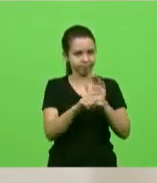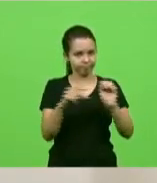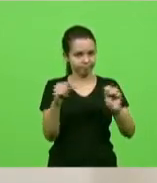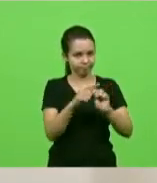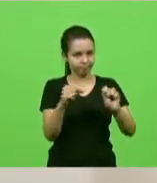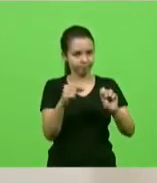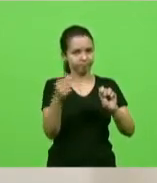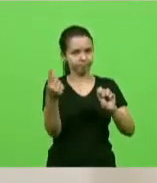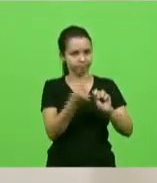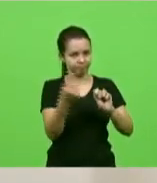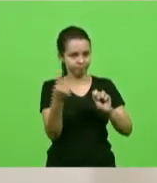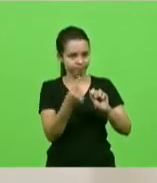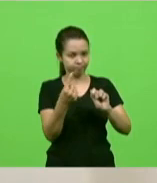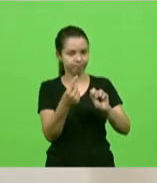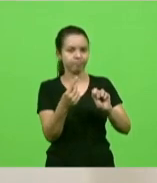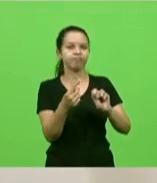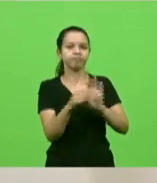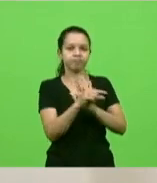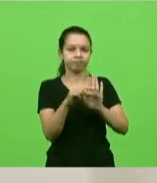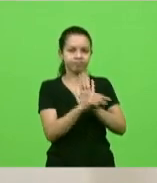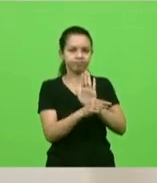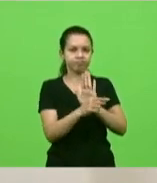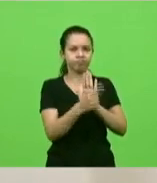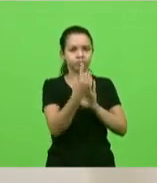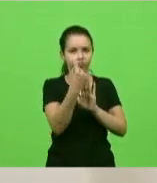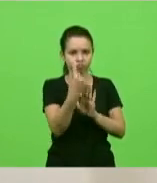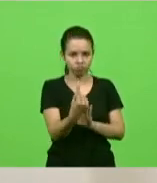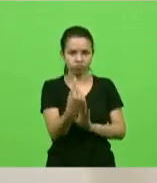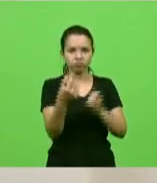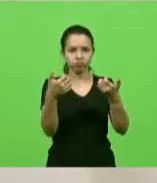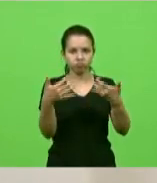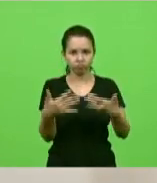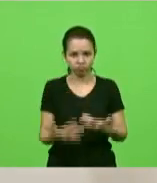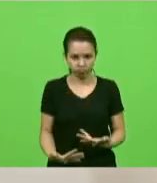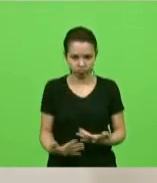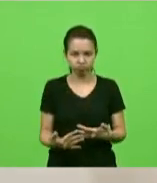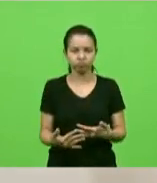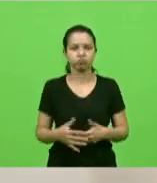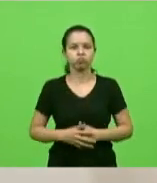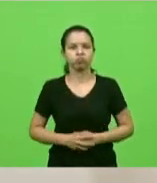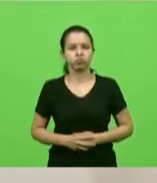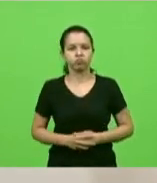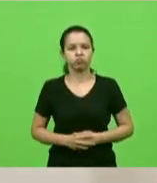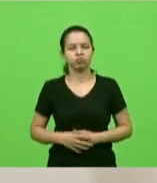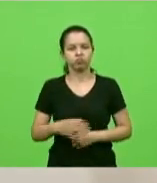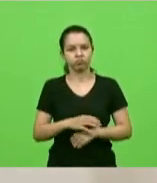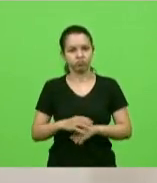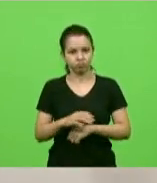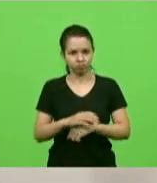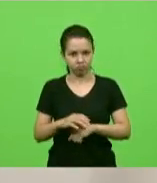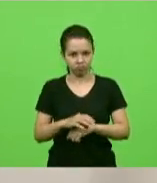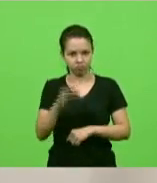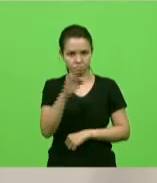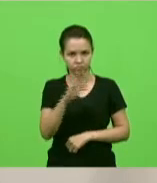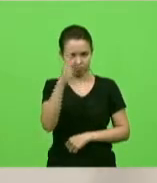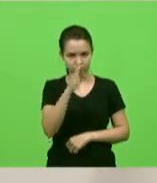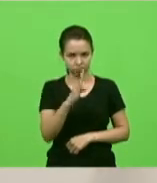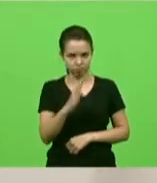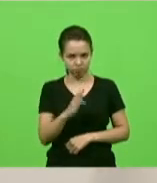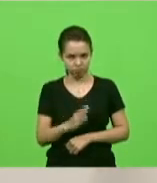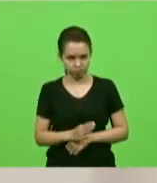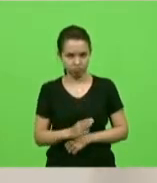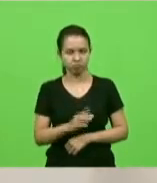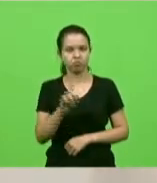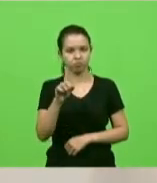parágrafo único, assevera que a República Federativa do Brasil se constitui em um Estado democrático de